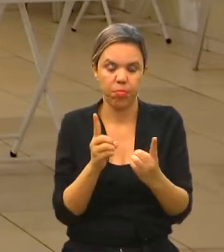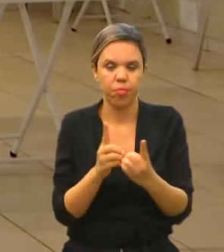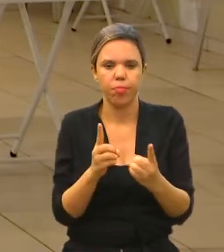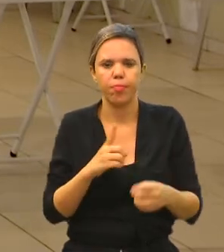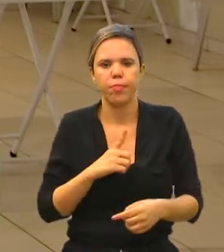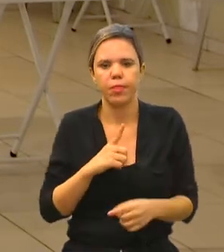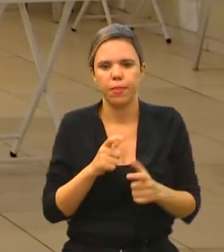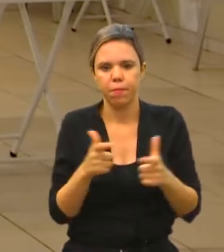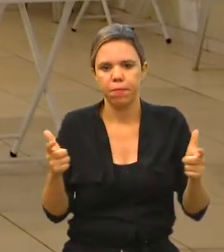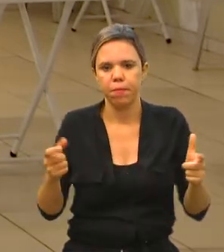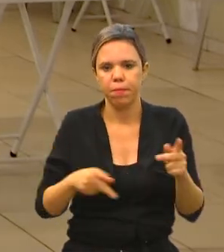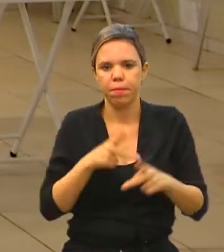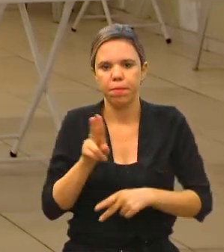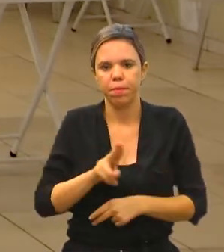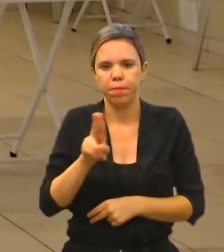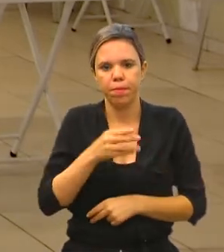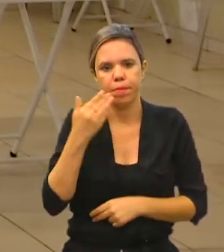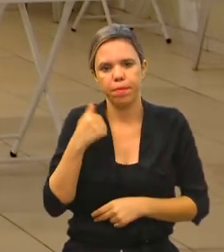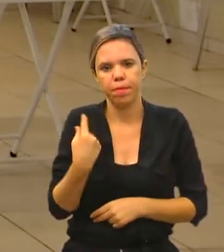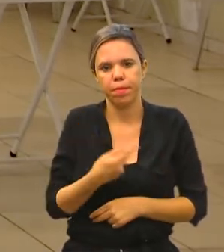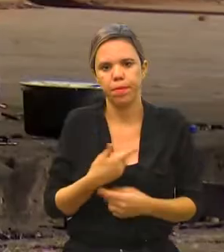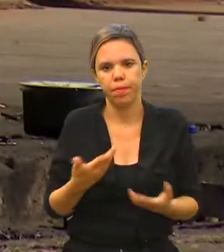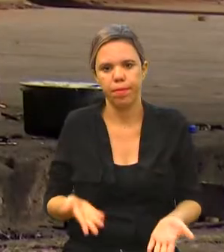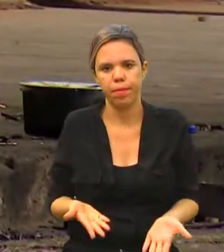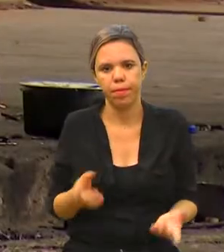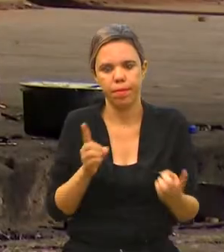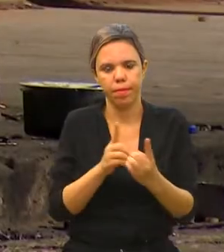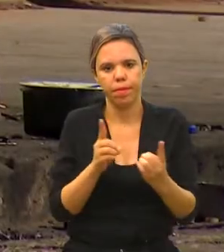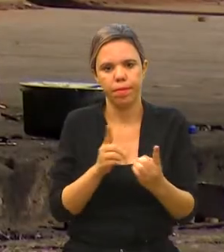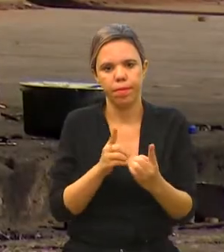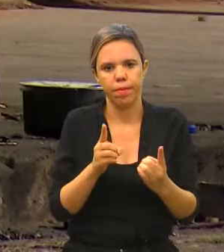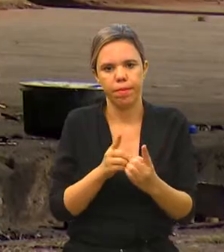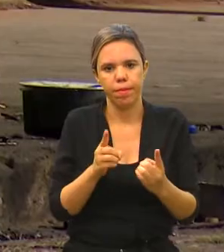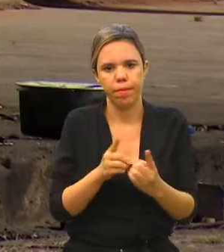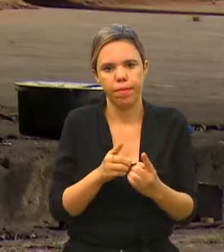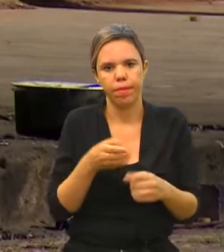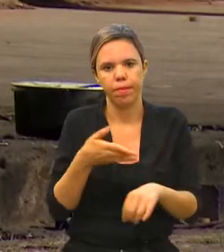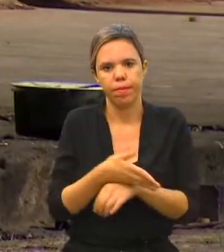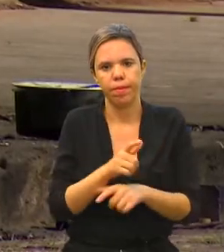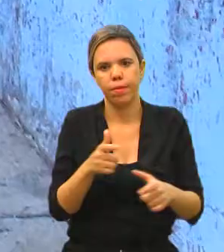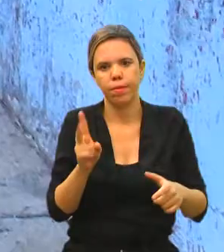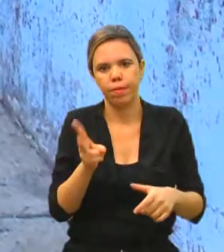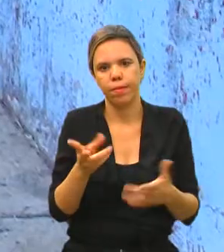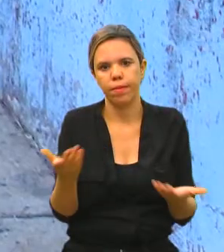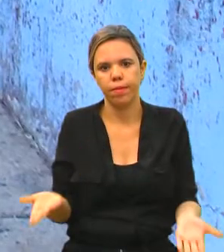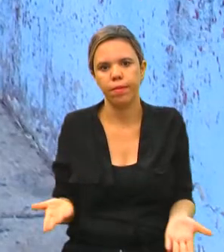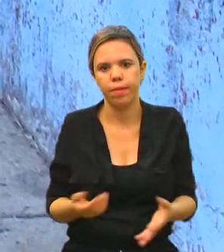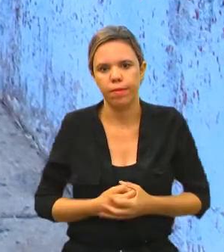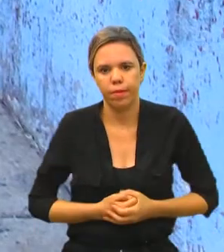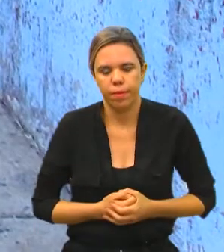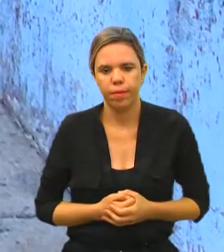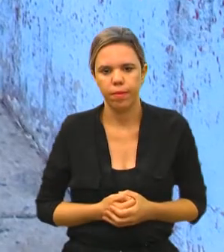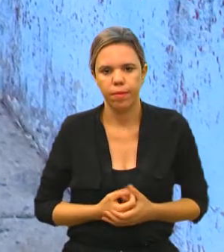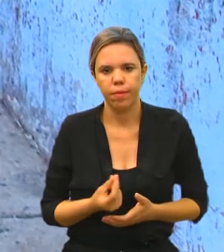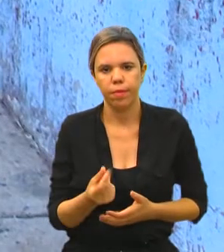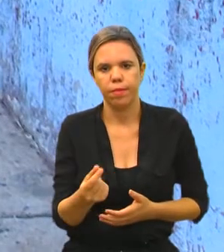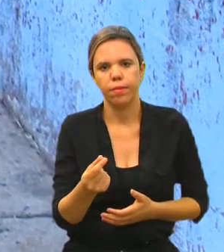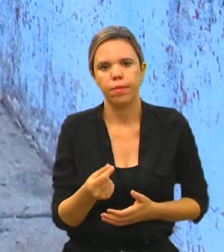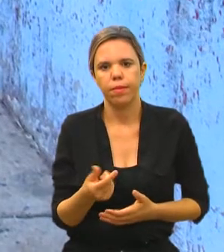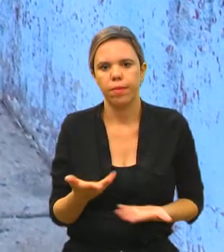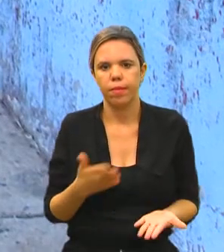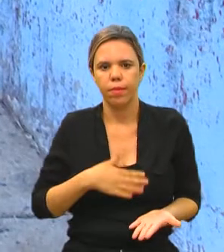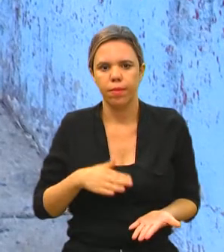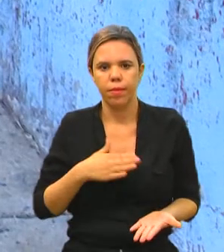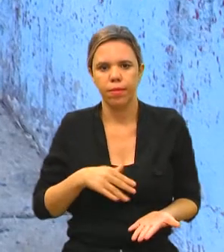nós temos um grande número de usuários que a gente atende com uma certa frequência né então a Por enquanto